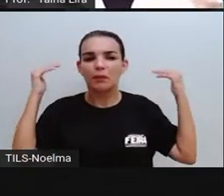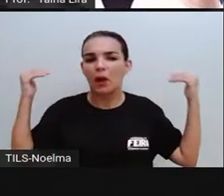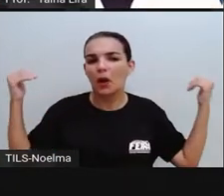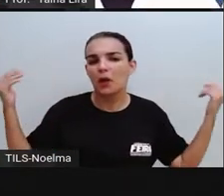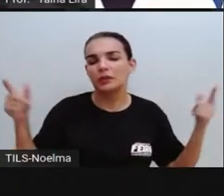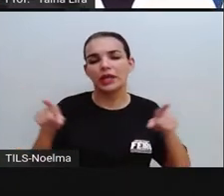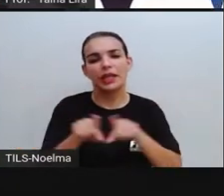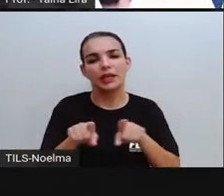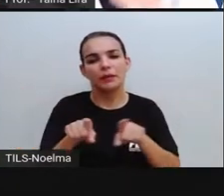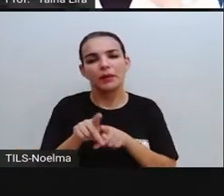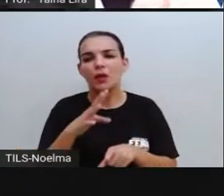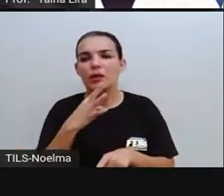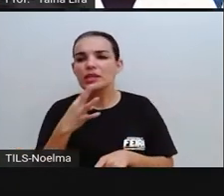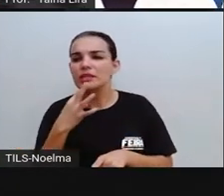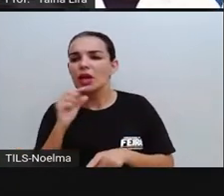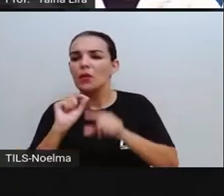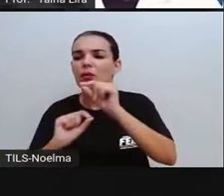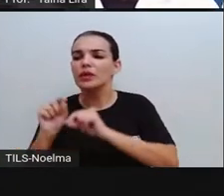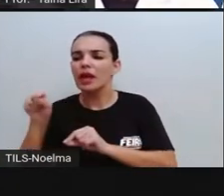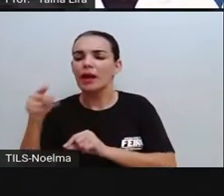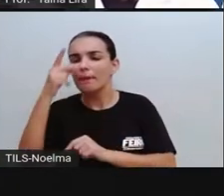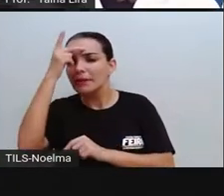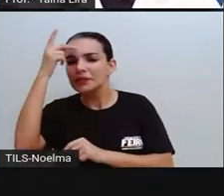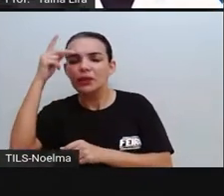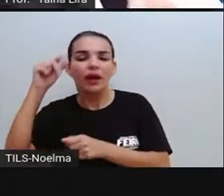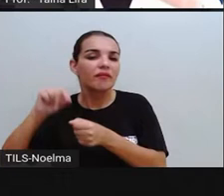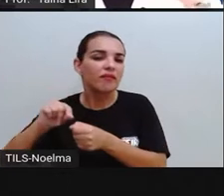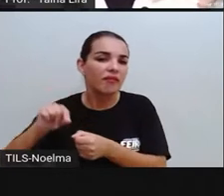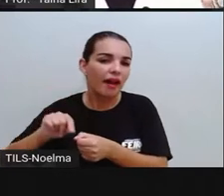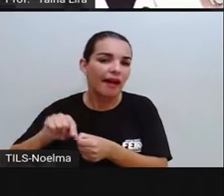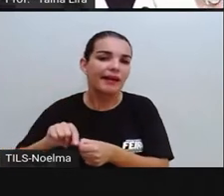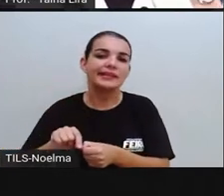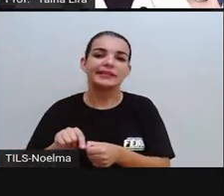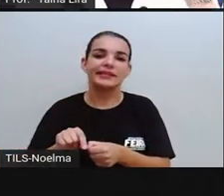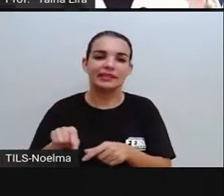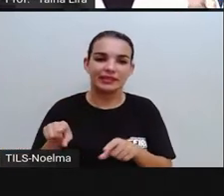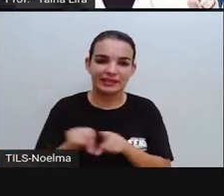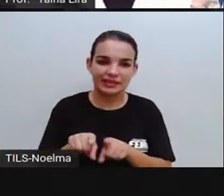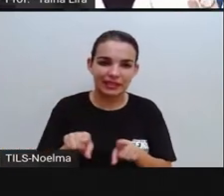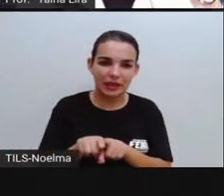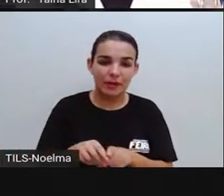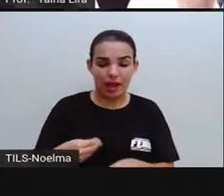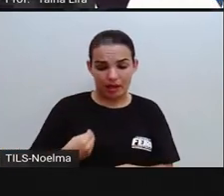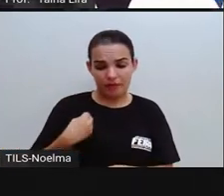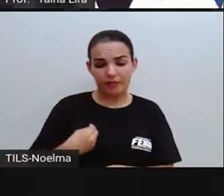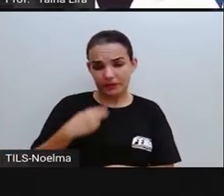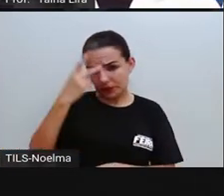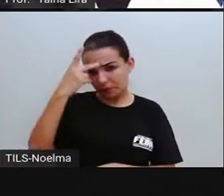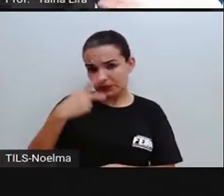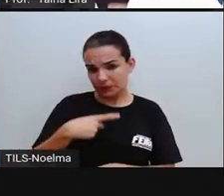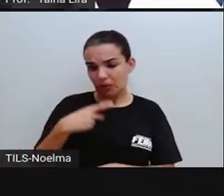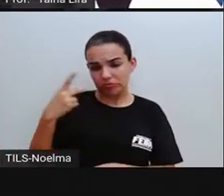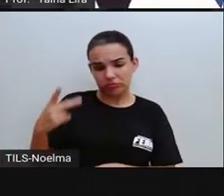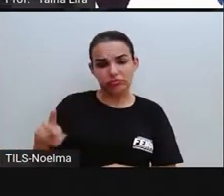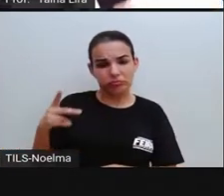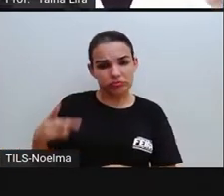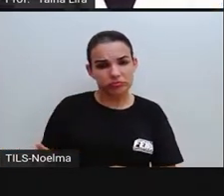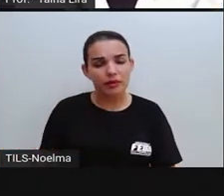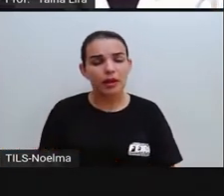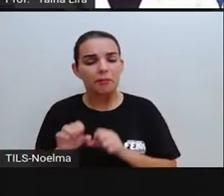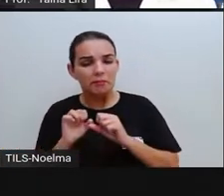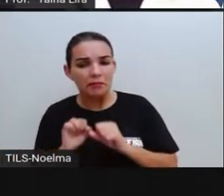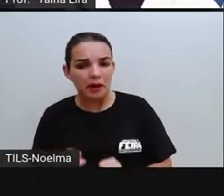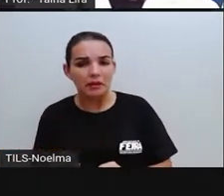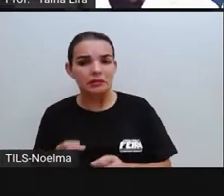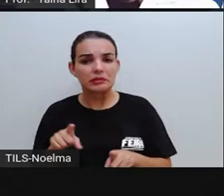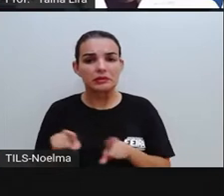conheça a carreira daquela pessoa que ele está entrevistando, muitas vezes até mesmo a vida pessoal também, né? Coisas que a